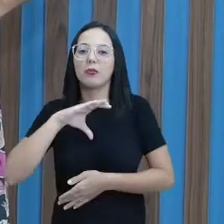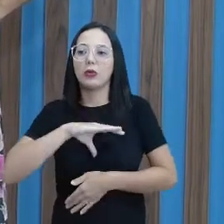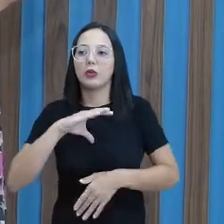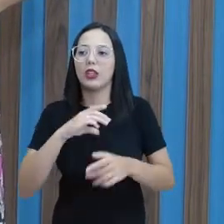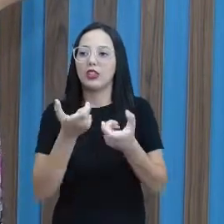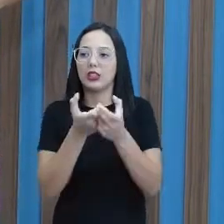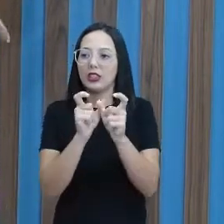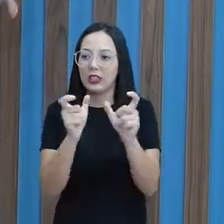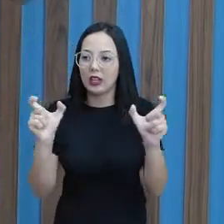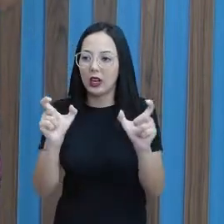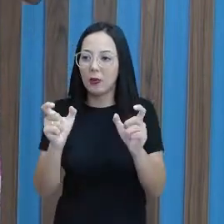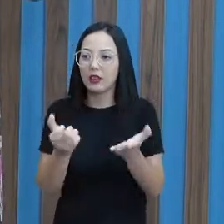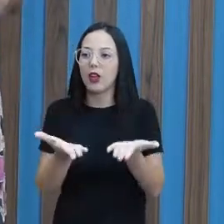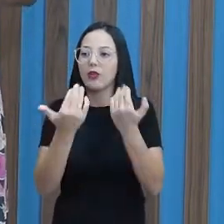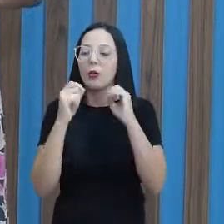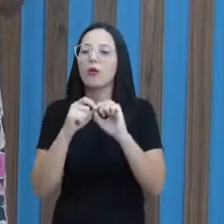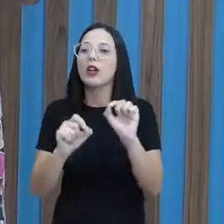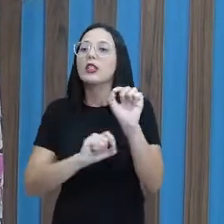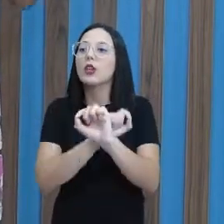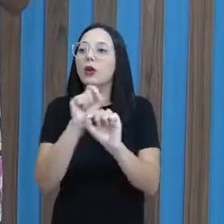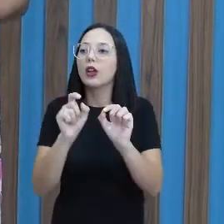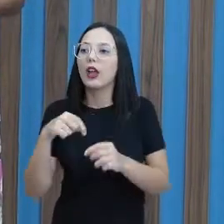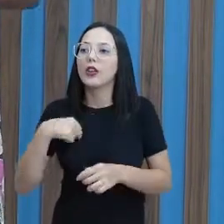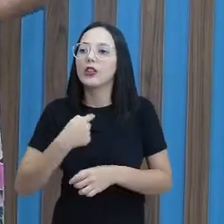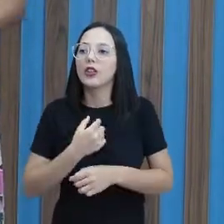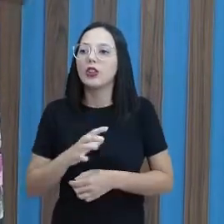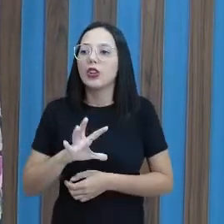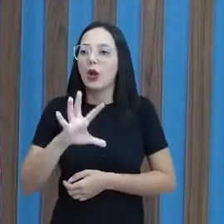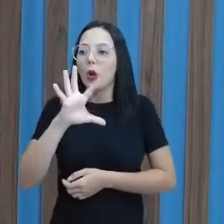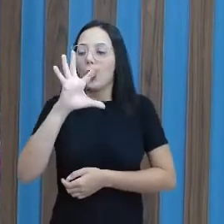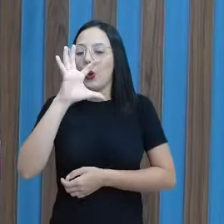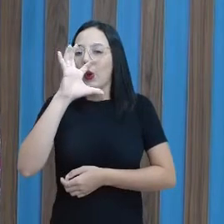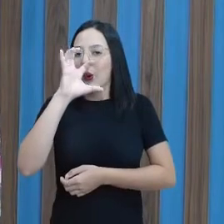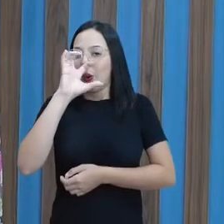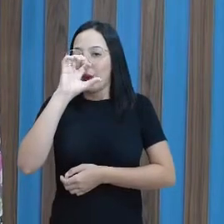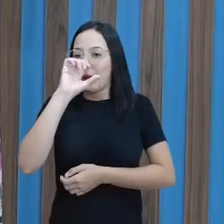vamos fazer uma coisa, a gente respira